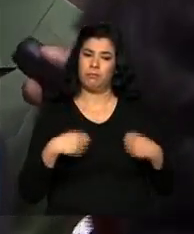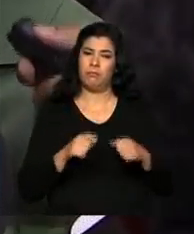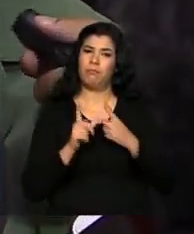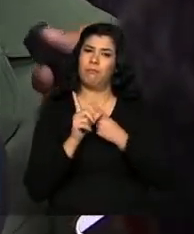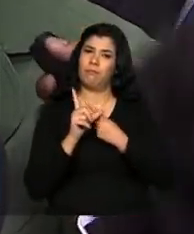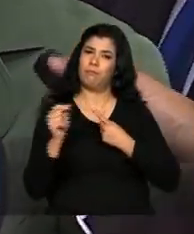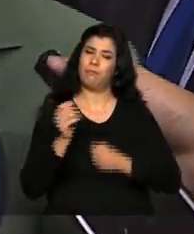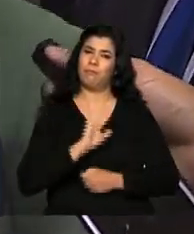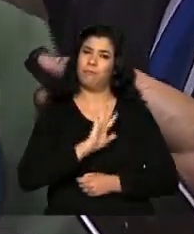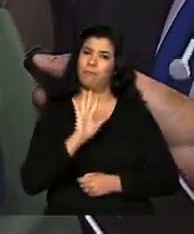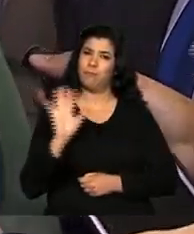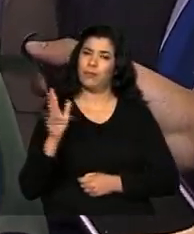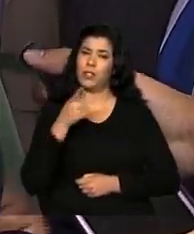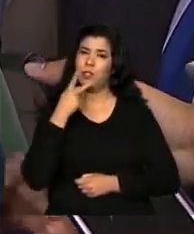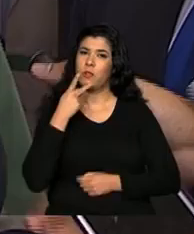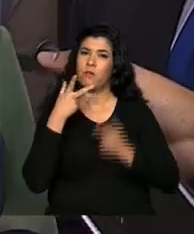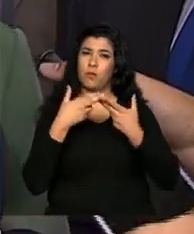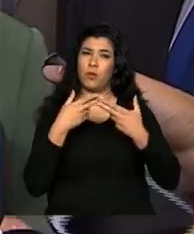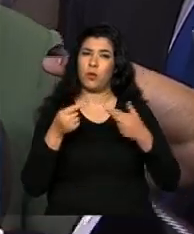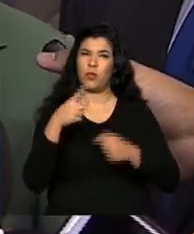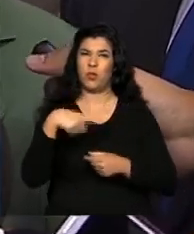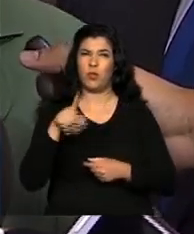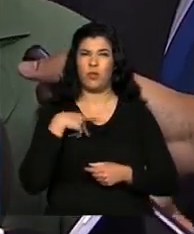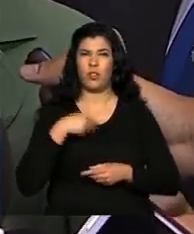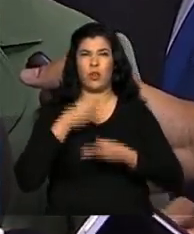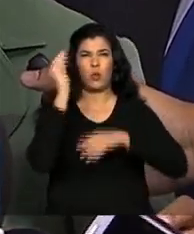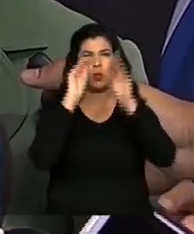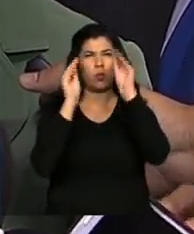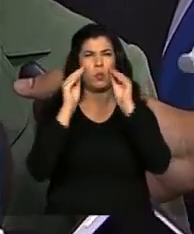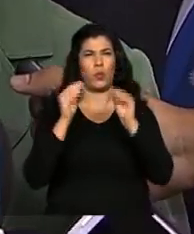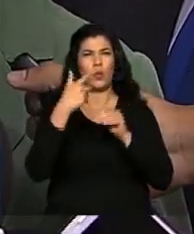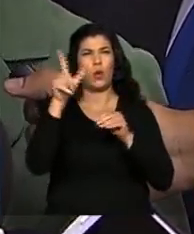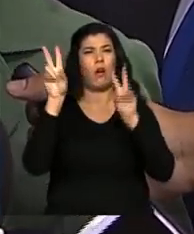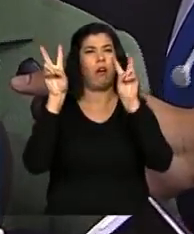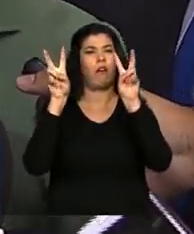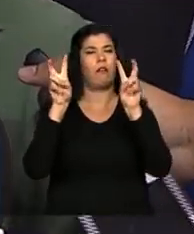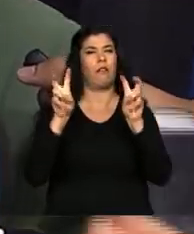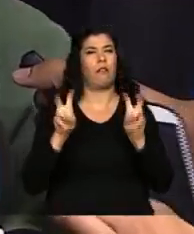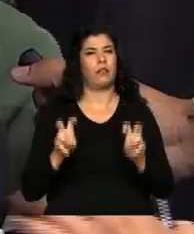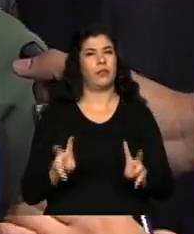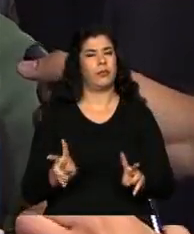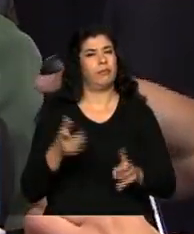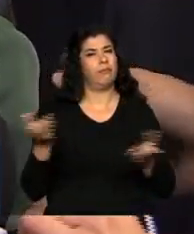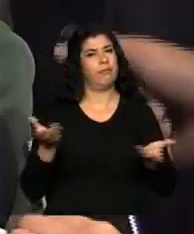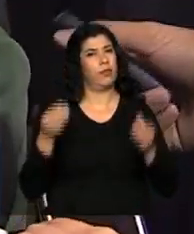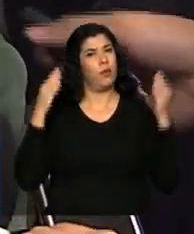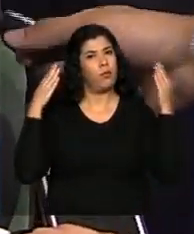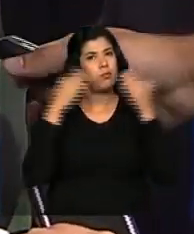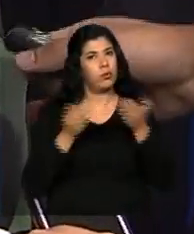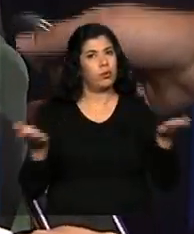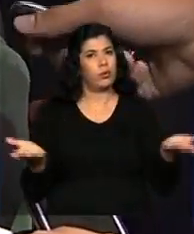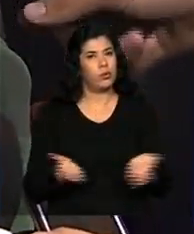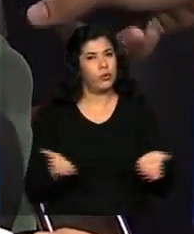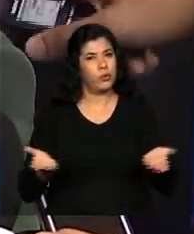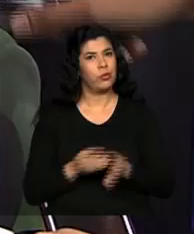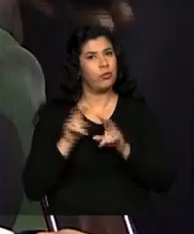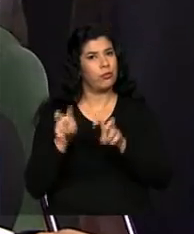Agora eu vou me despedir. Se eu falar muito, vocês botam todos os outros assuntos e não o